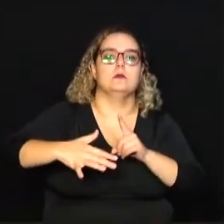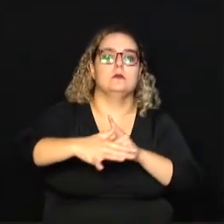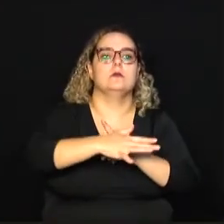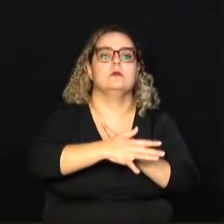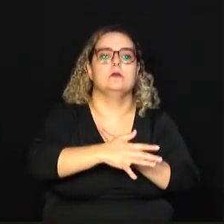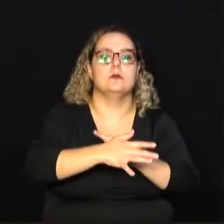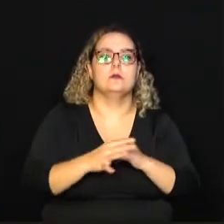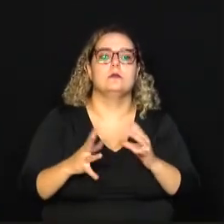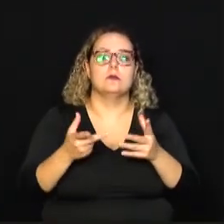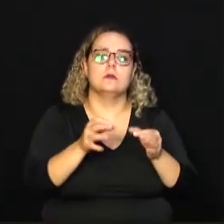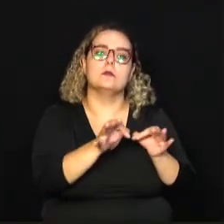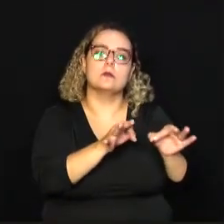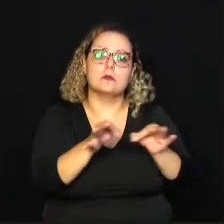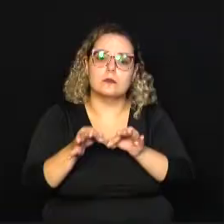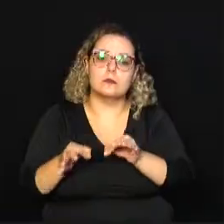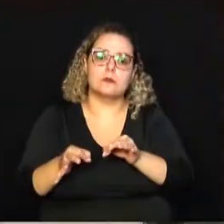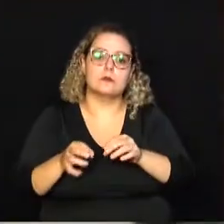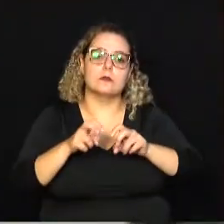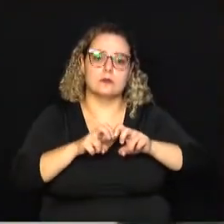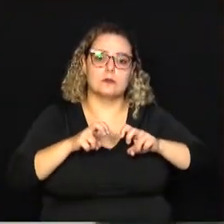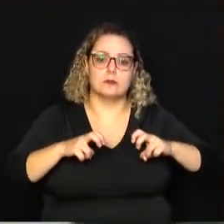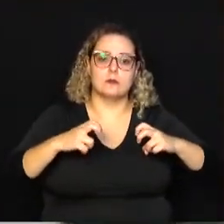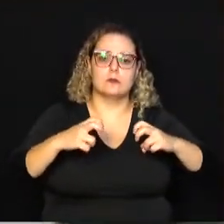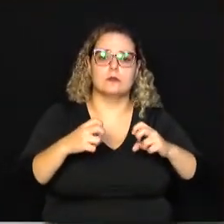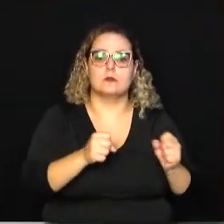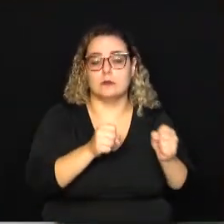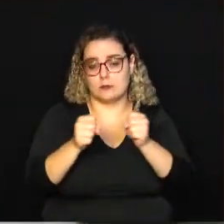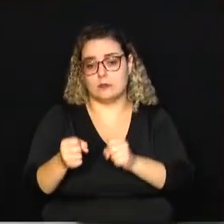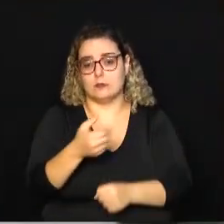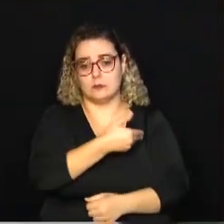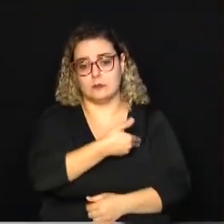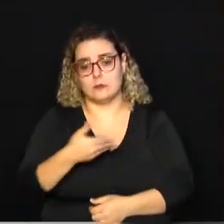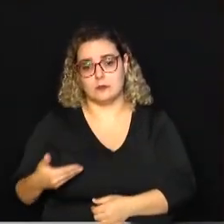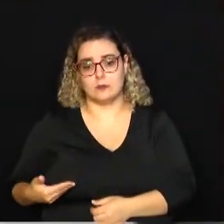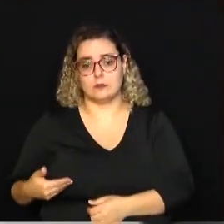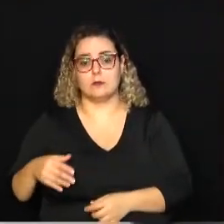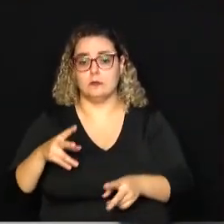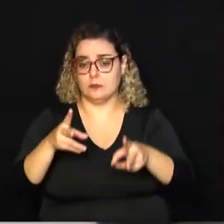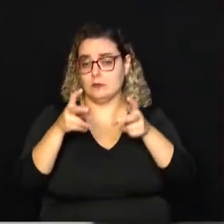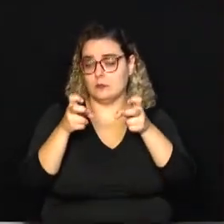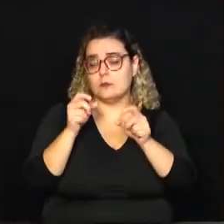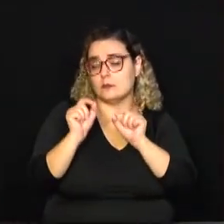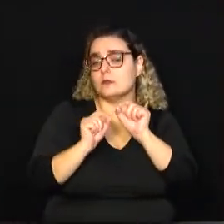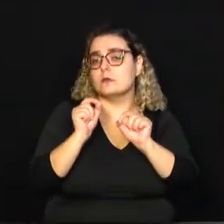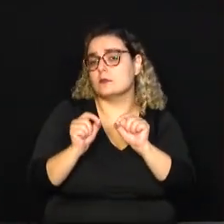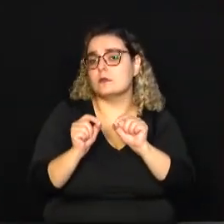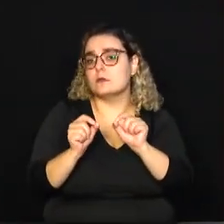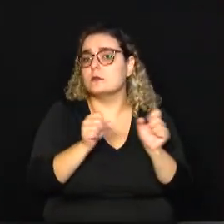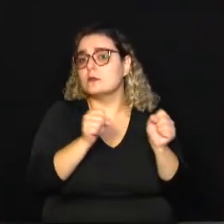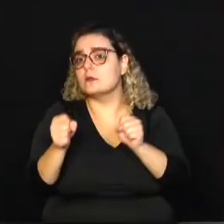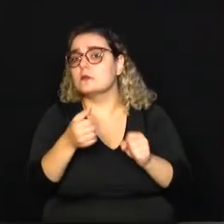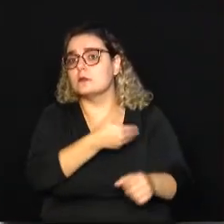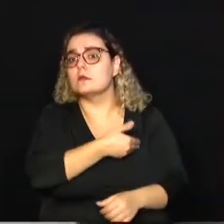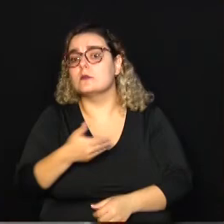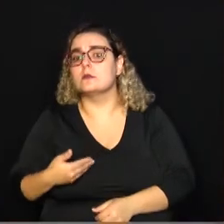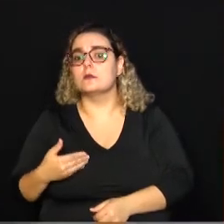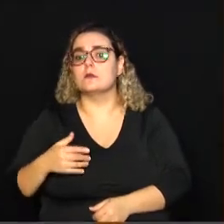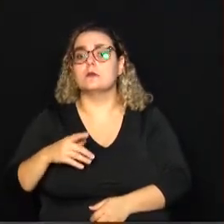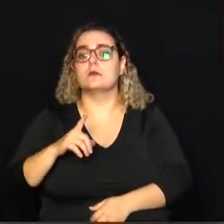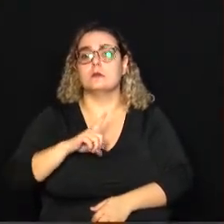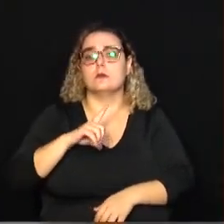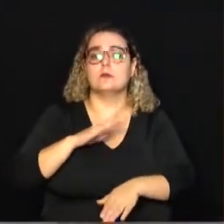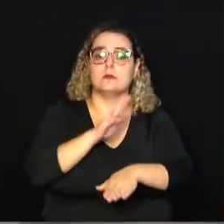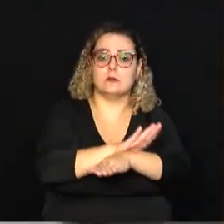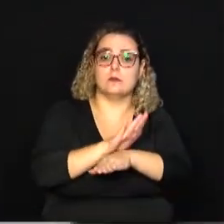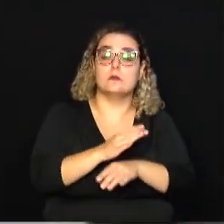elementos organizados, sentarem com o poder público e ver o que são as demandas que o poder público tem, de fato, de auxílio, de apoio, e que